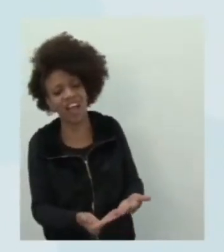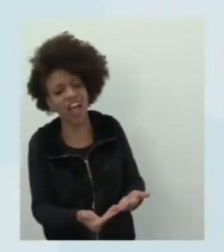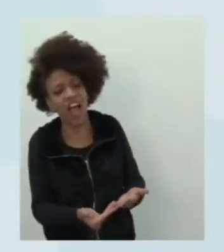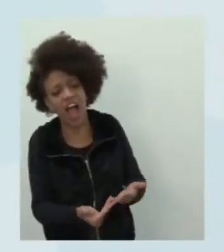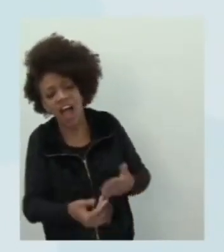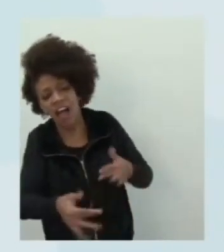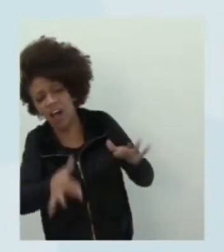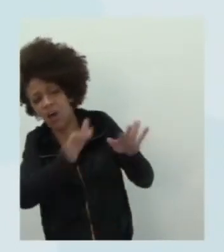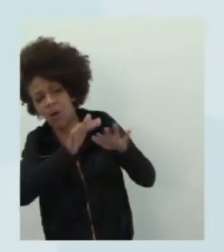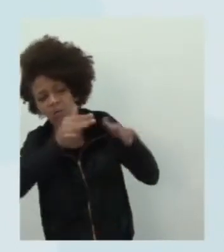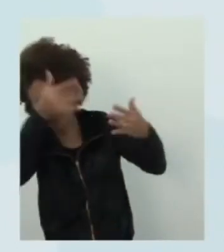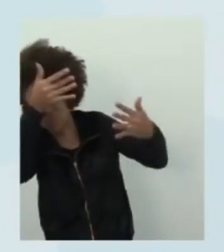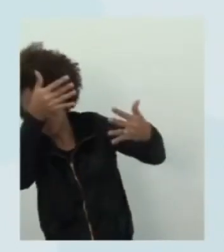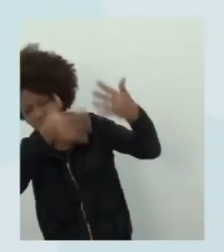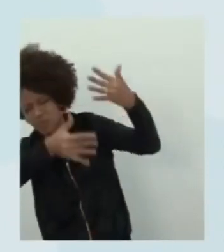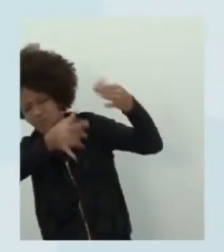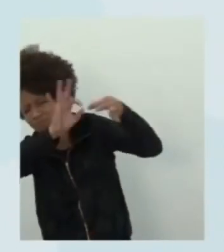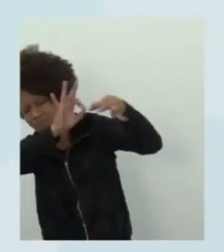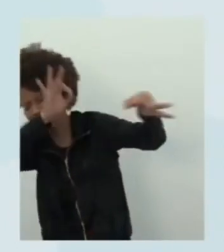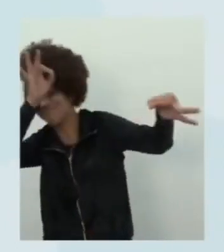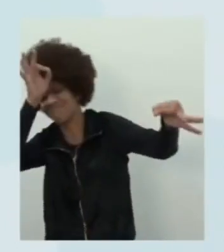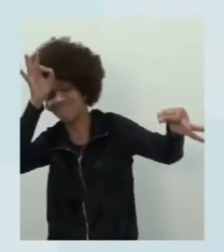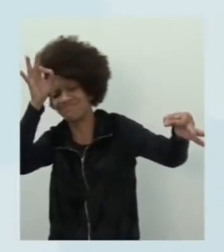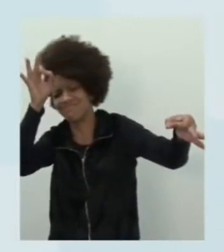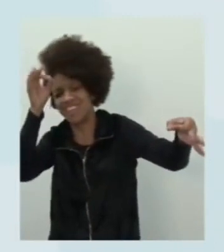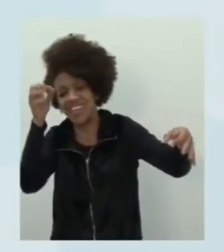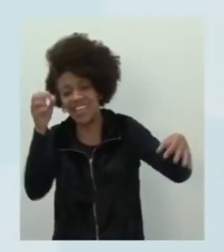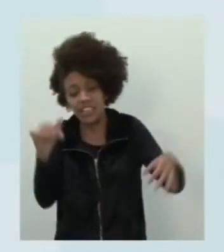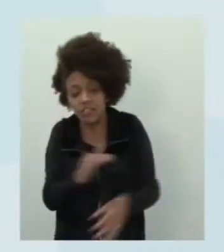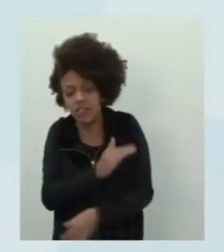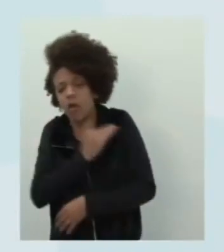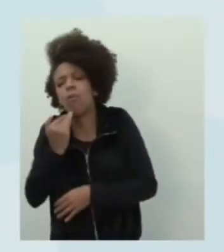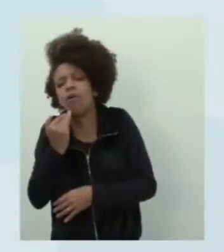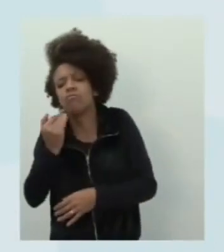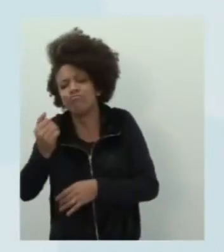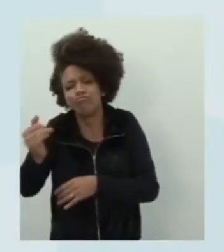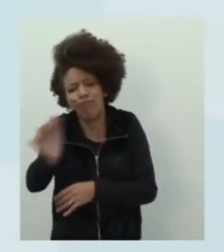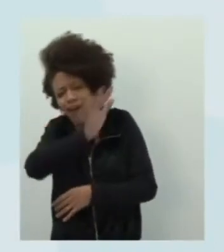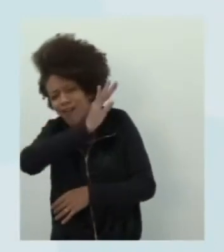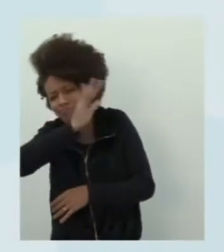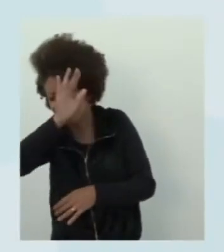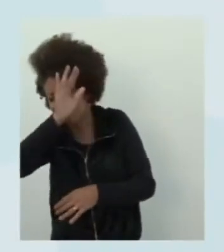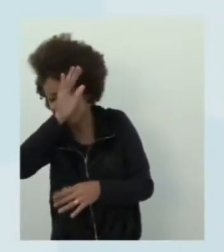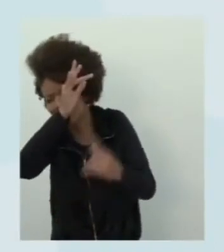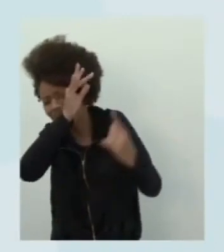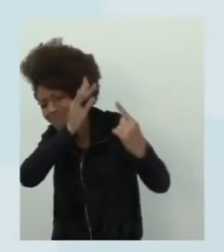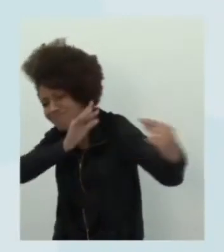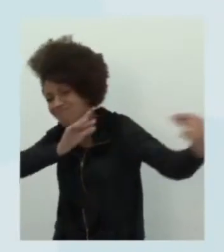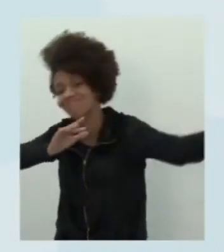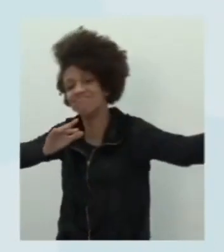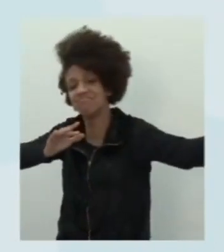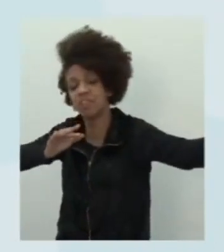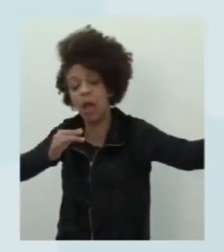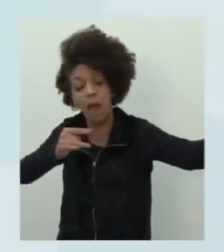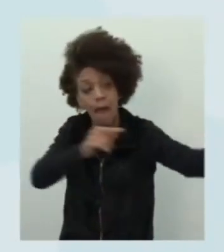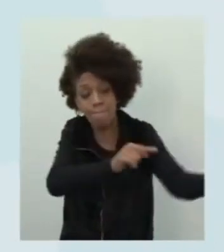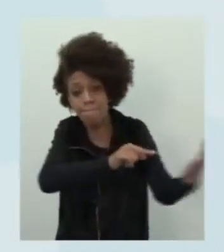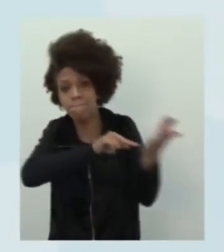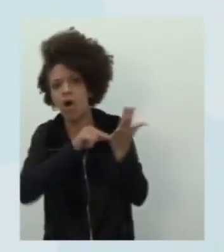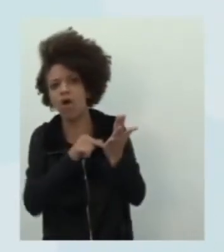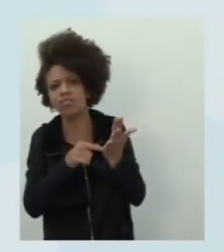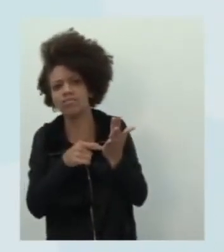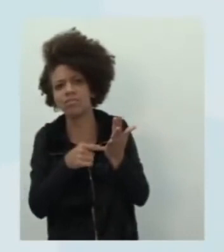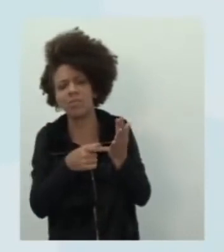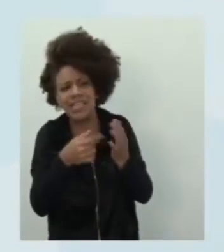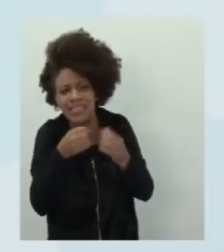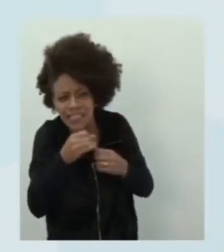Deus faze-me a ver, se não dá-me a morte. A Deus que me a fizestes mais amar, mostra-me o que